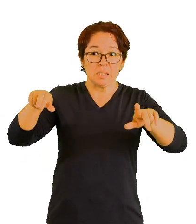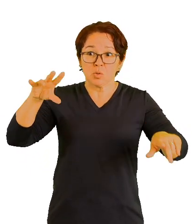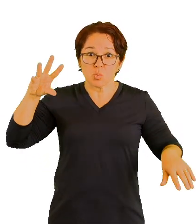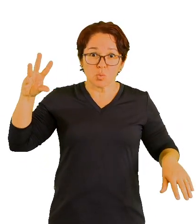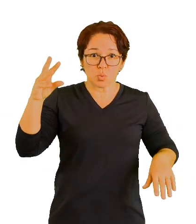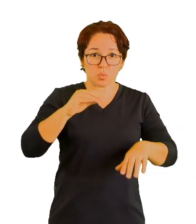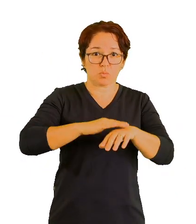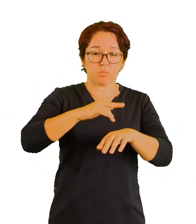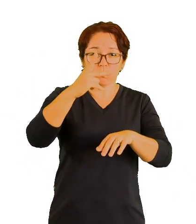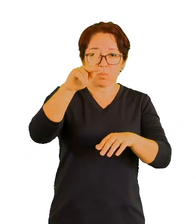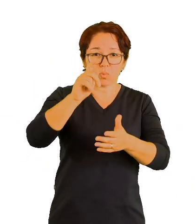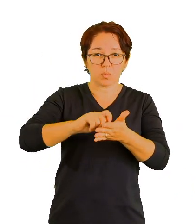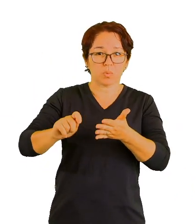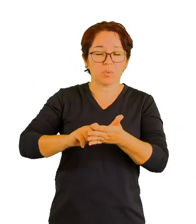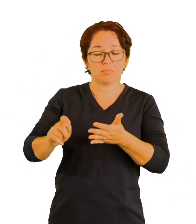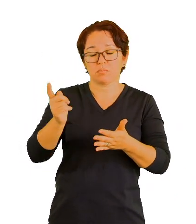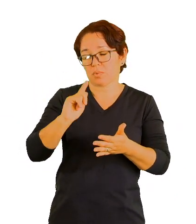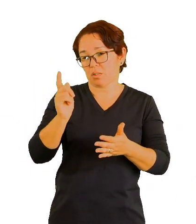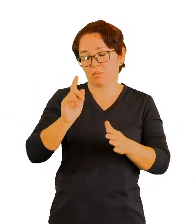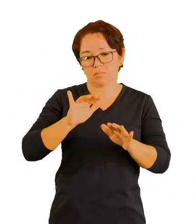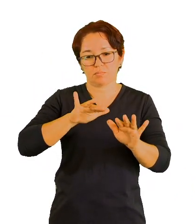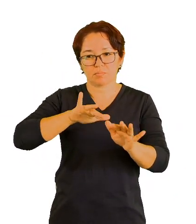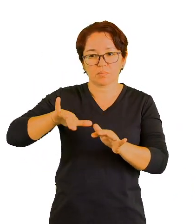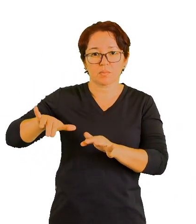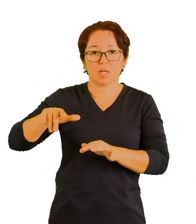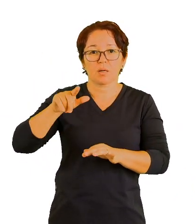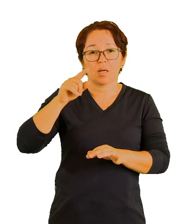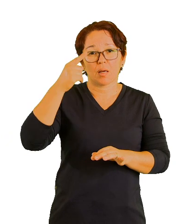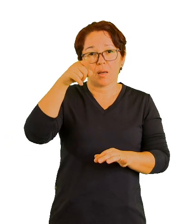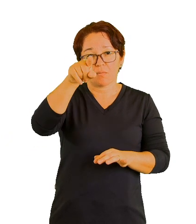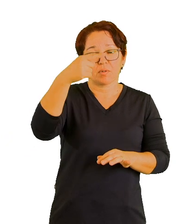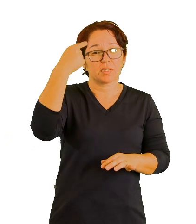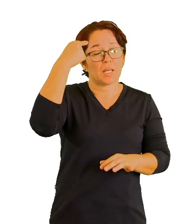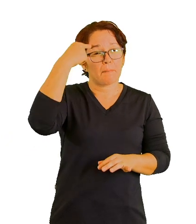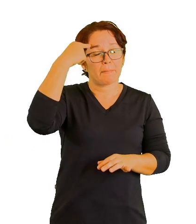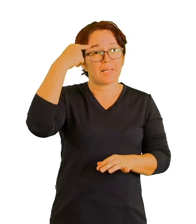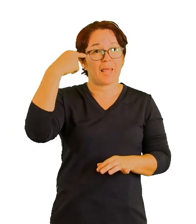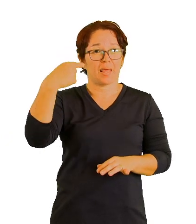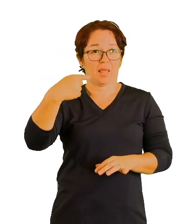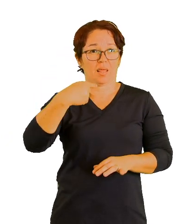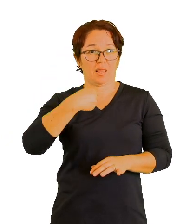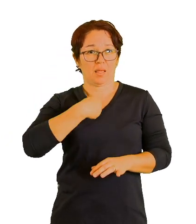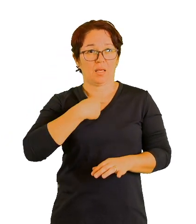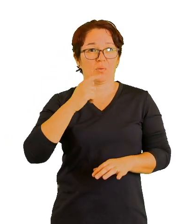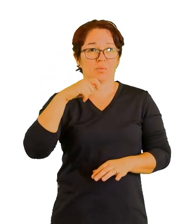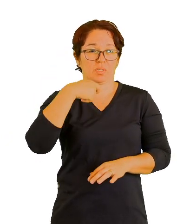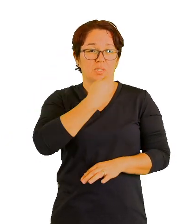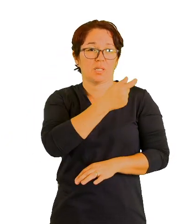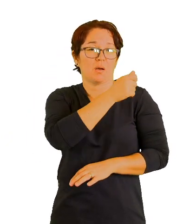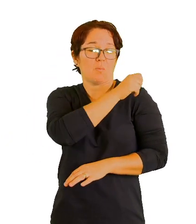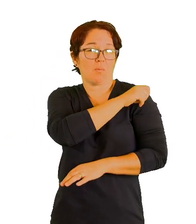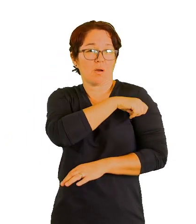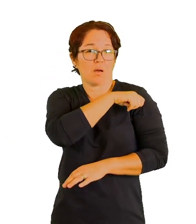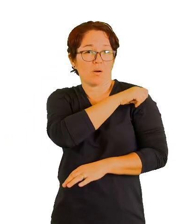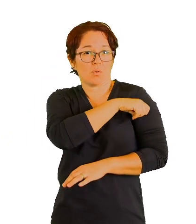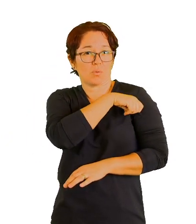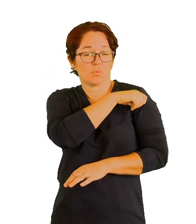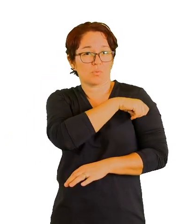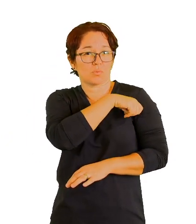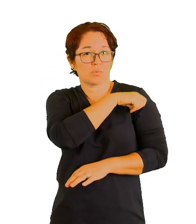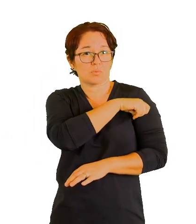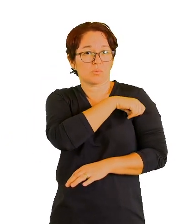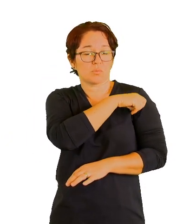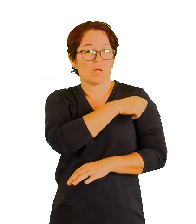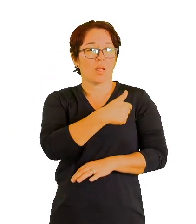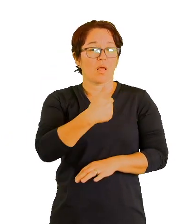vocês vão pensar na sua vivência na escola enquanto estudante. Para você, enquanto estudante, quais são